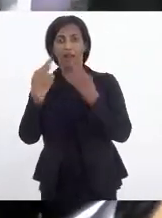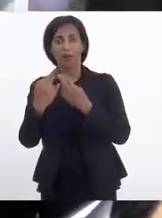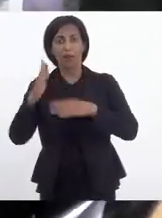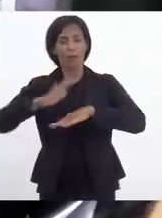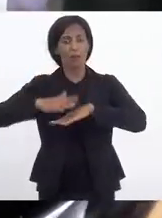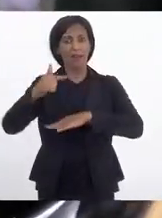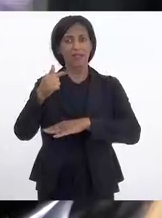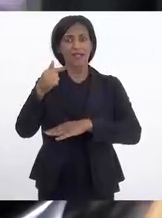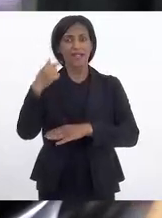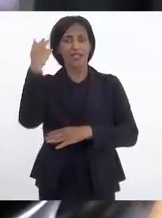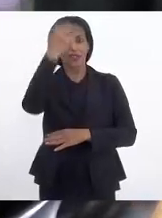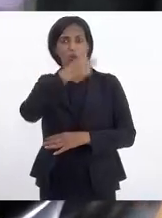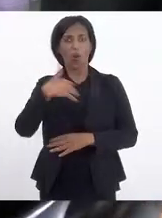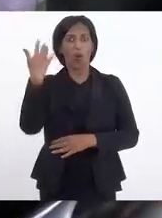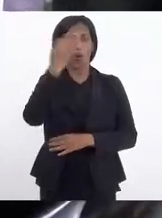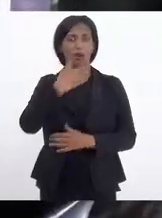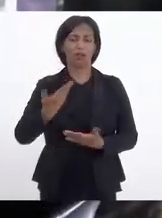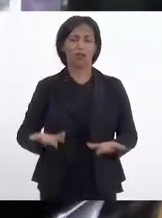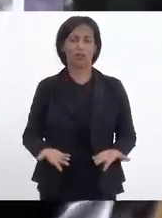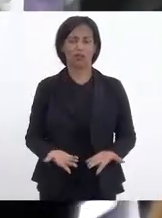sete horas